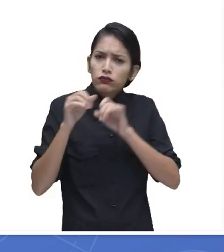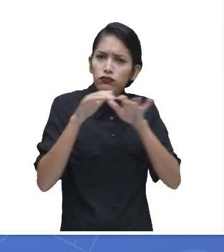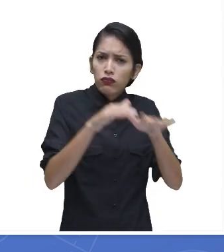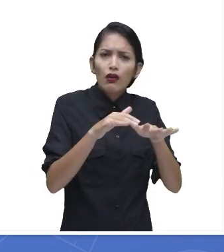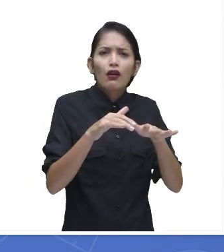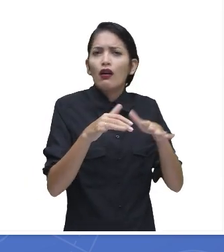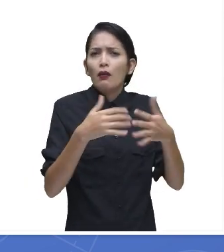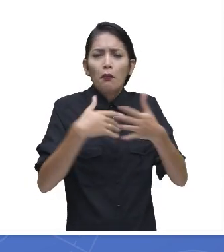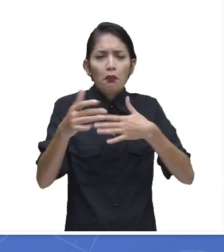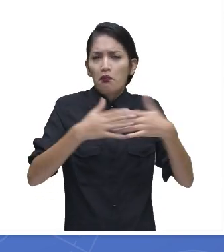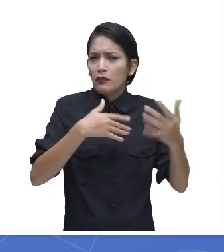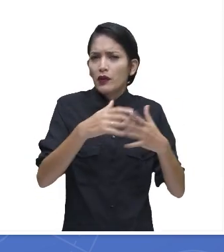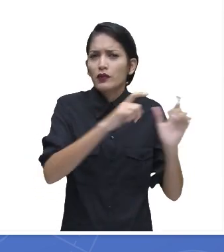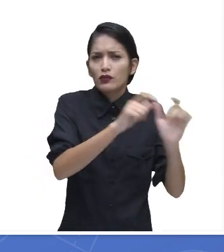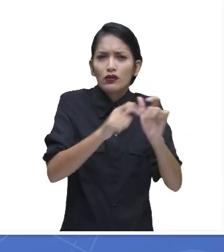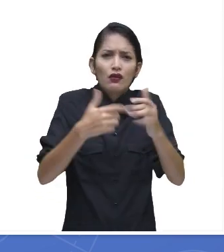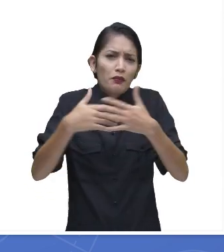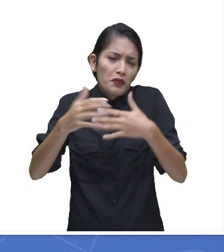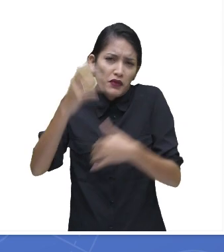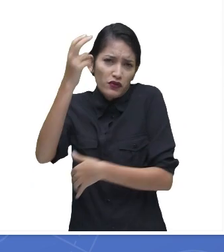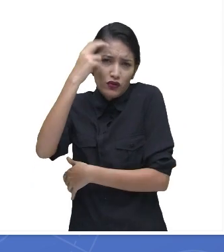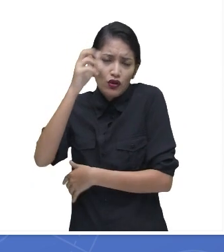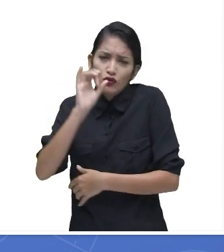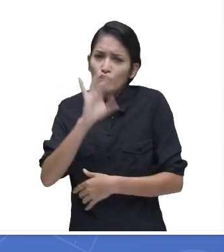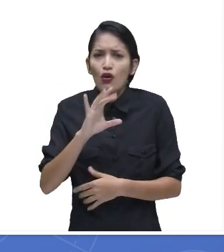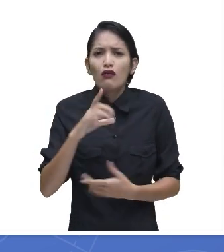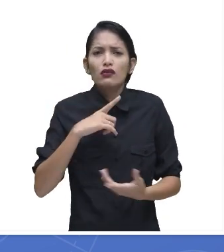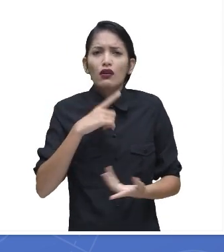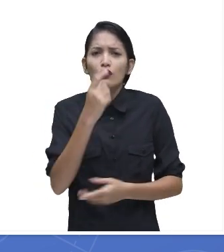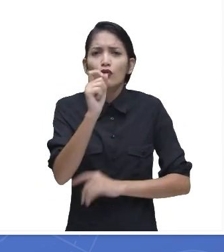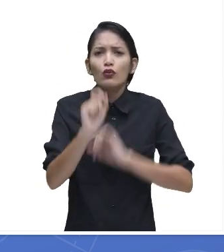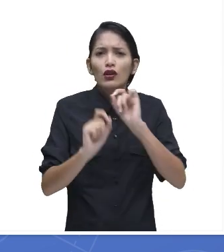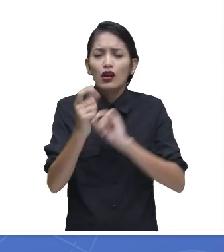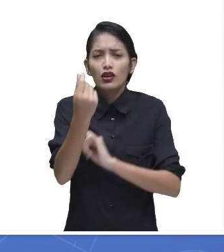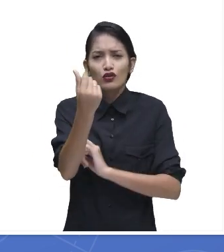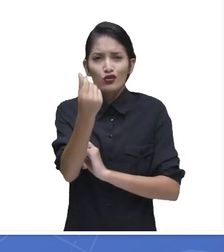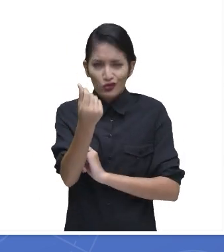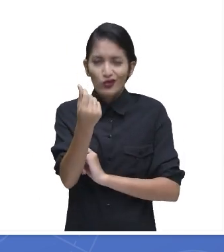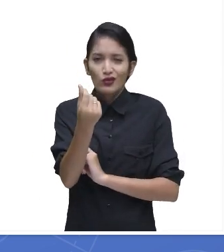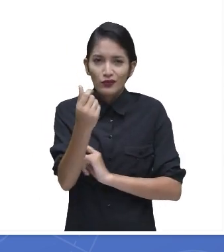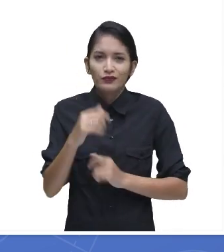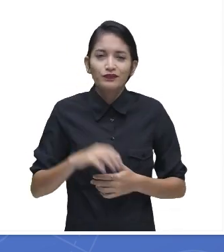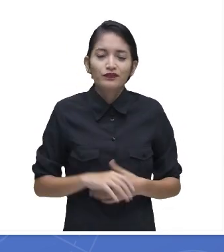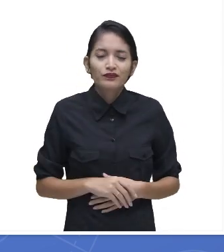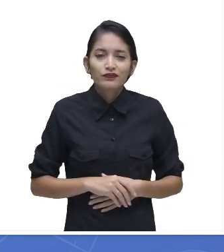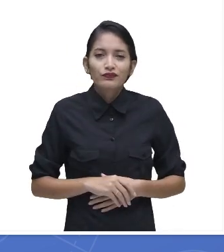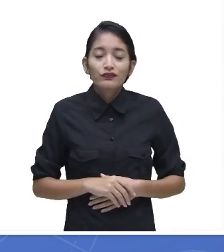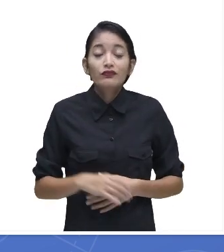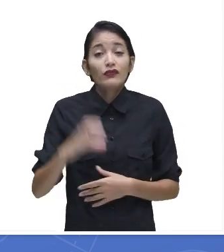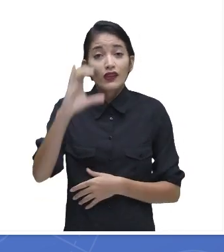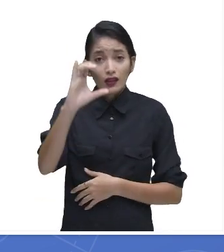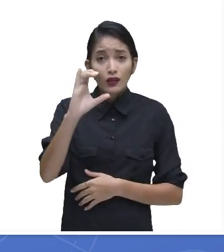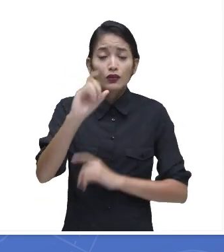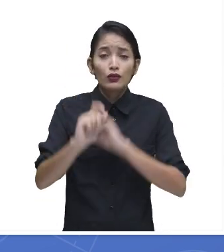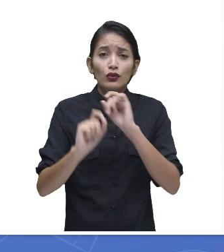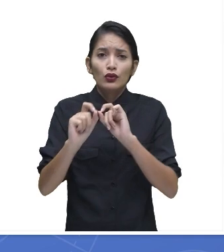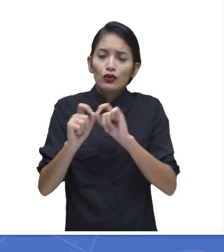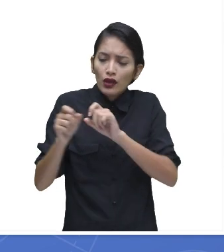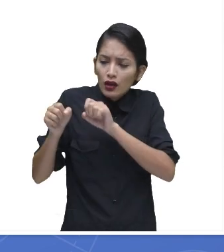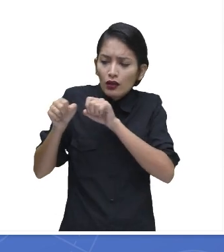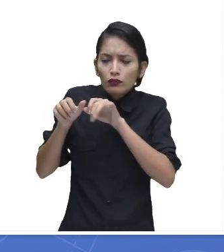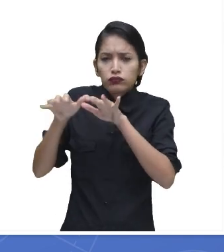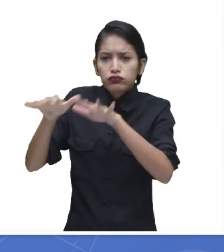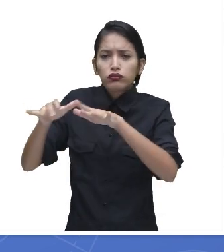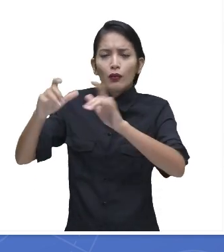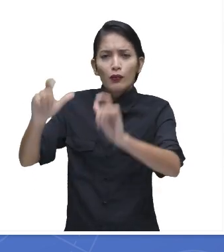de característica cultural, as pessoas vão mesmo para onde tiver o dinheiro rolando, né? Basicamente assim. Letra C, processo de marcha para o litoral